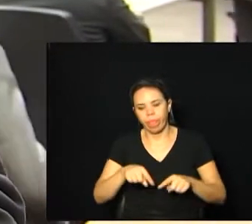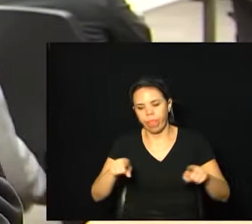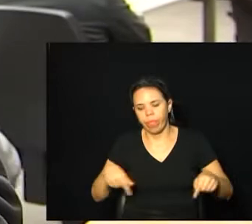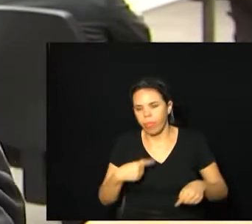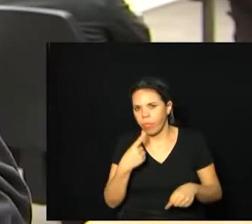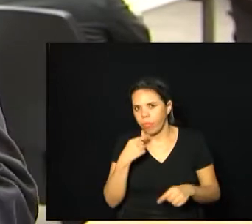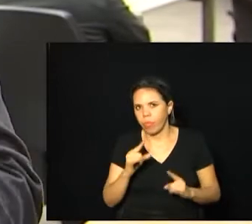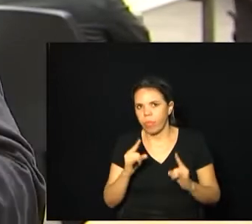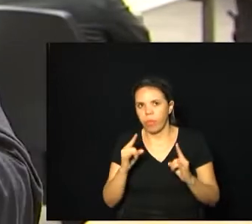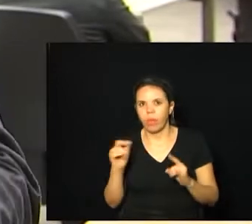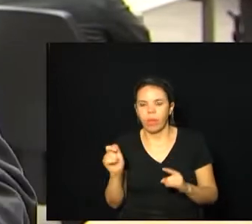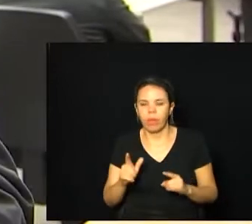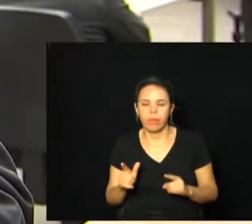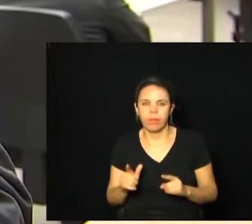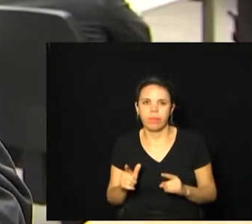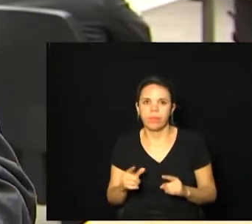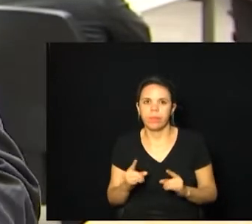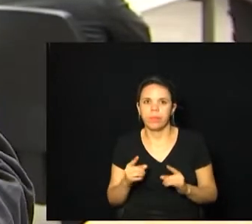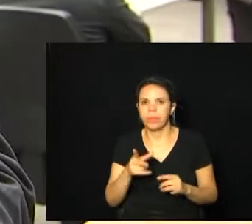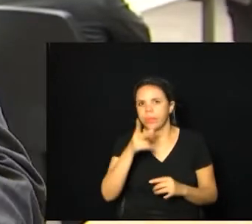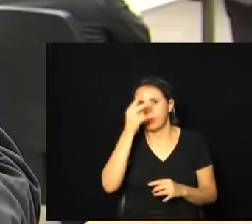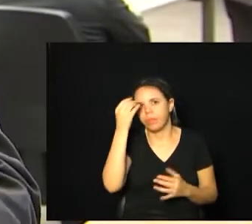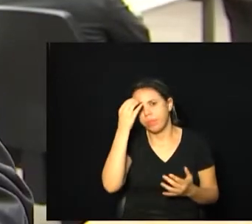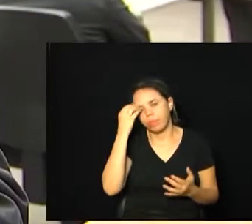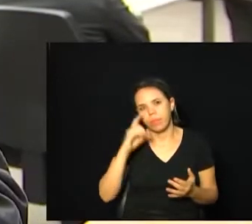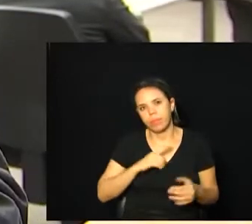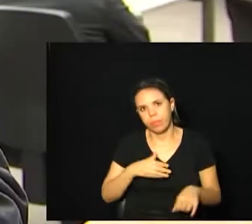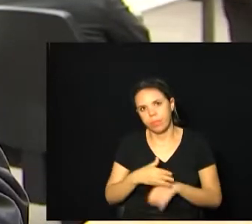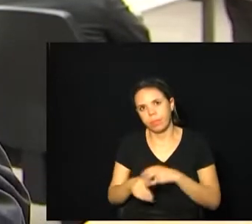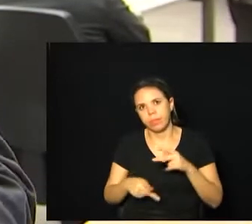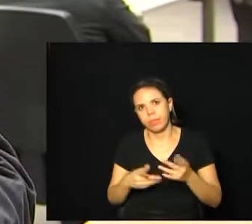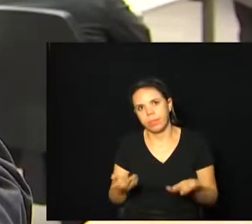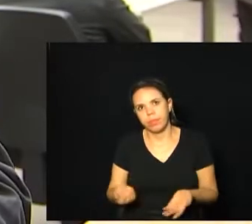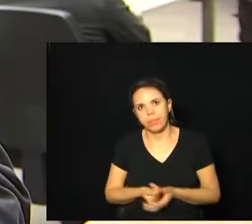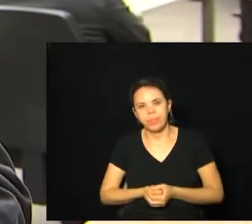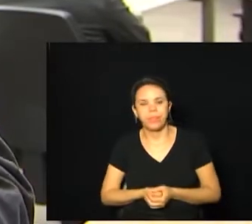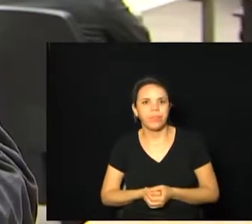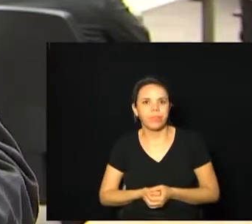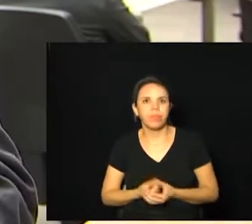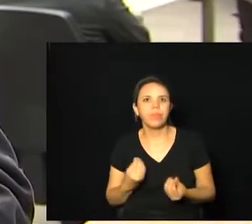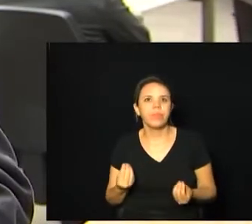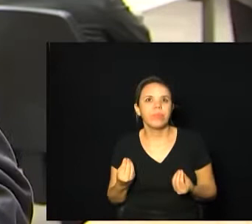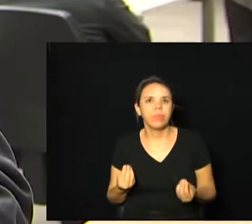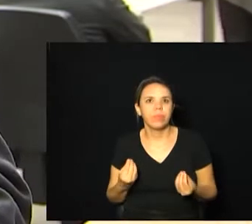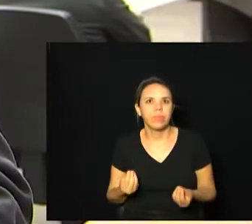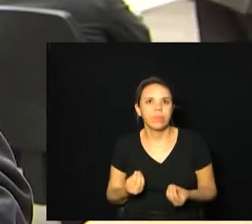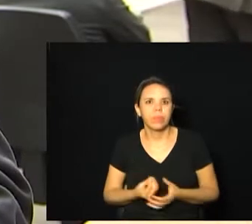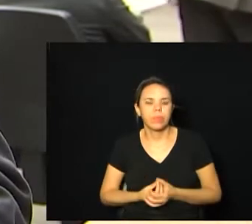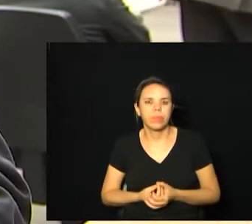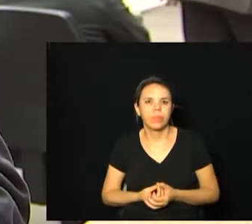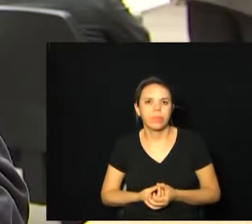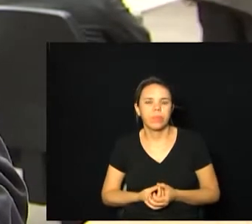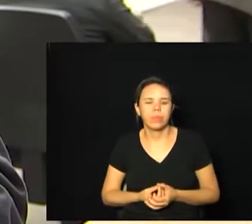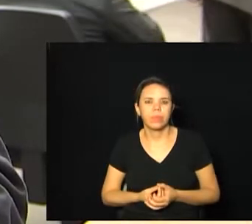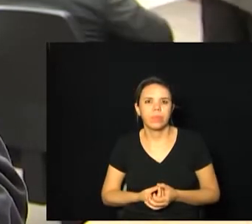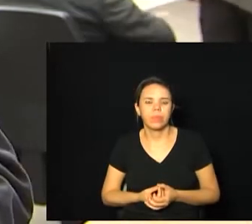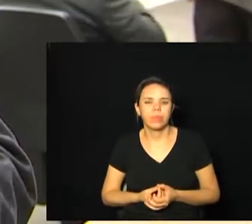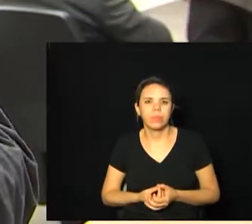na Sala Azul, mas que tenha também a participação popular. De que forma? Seja